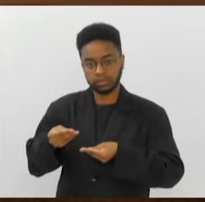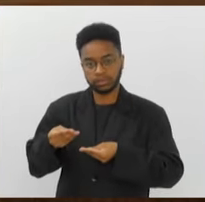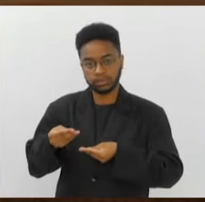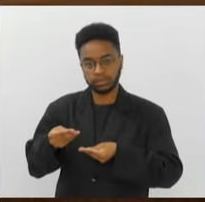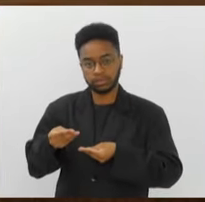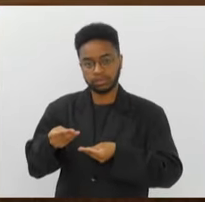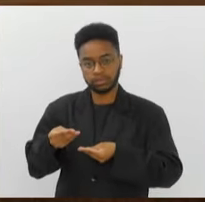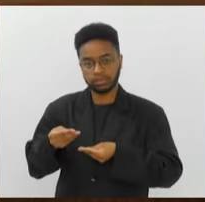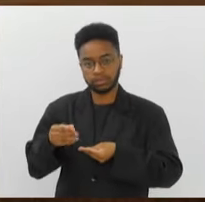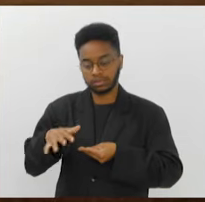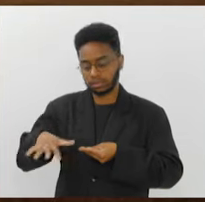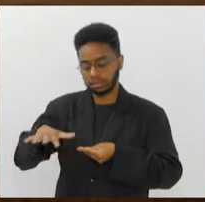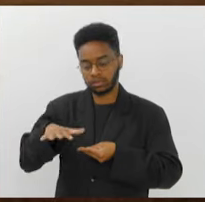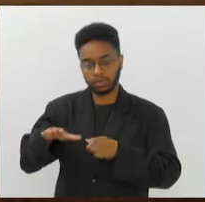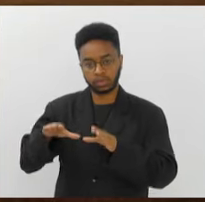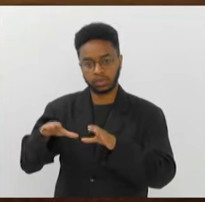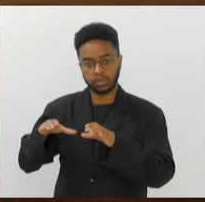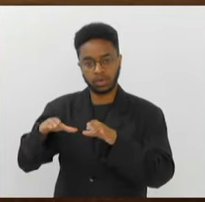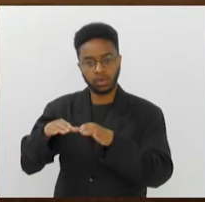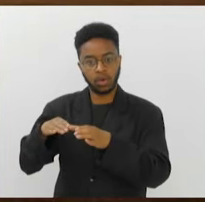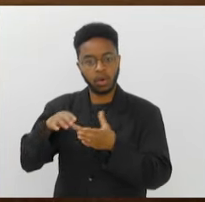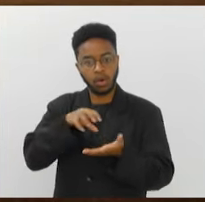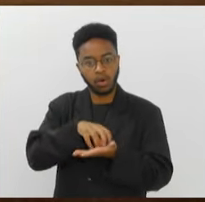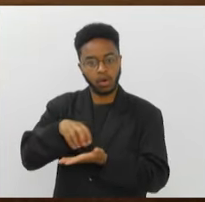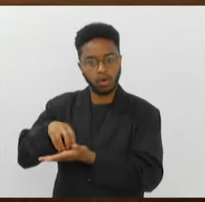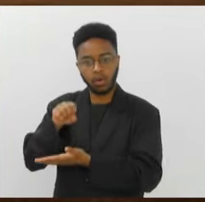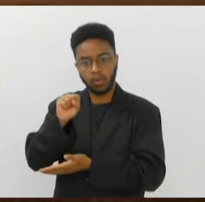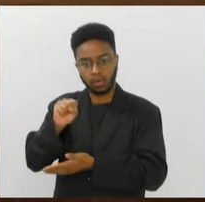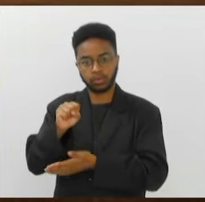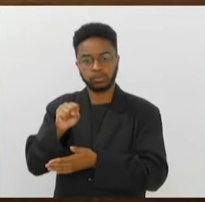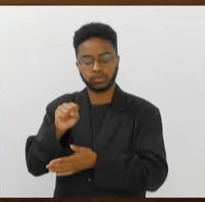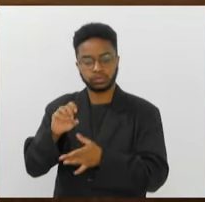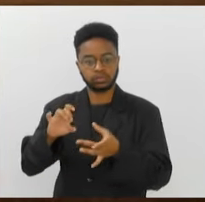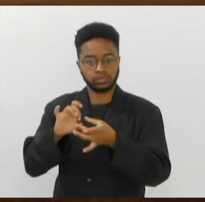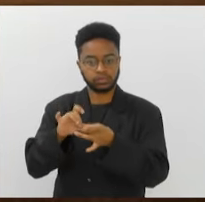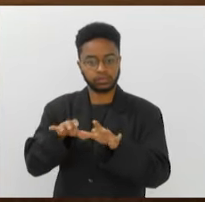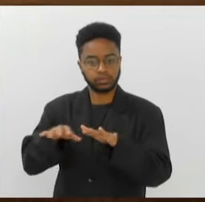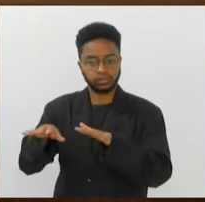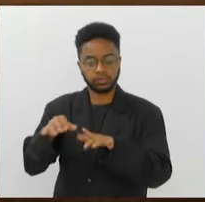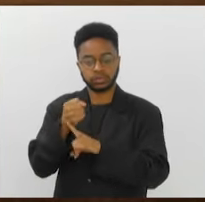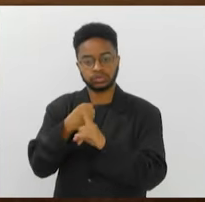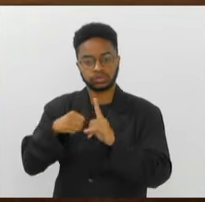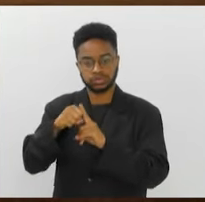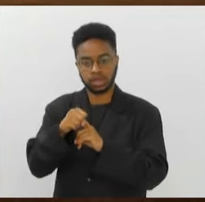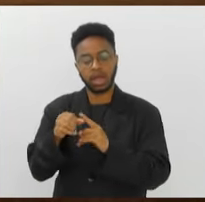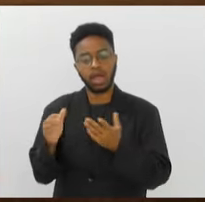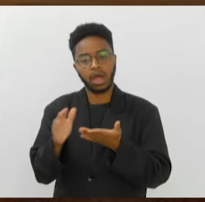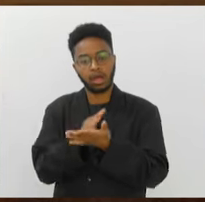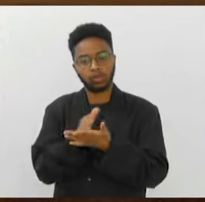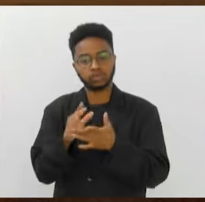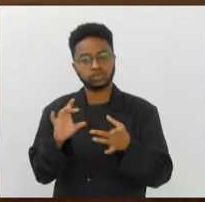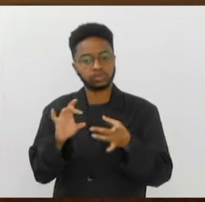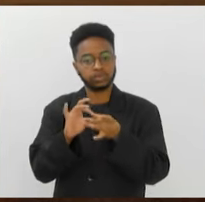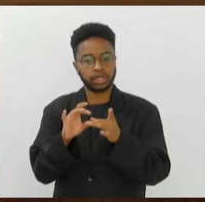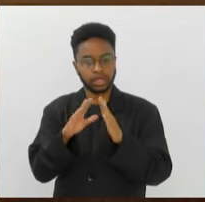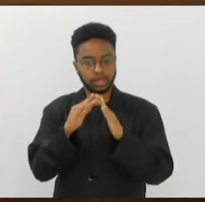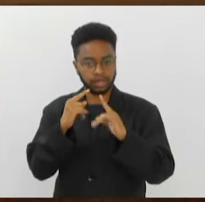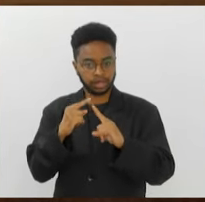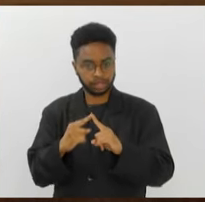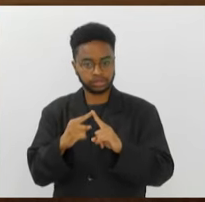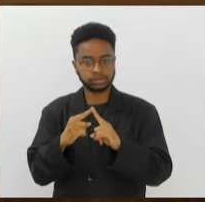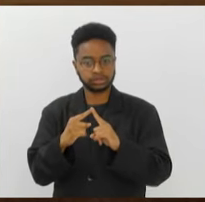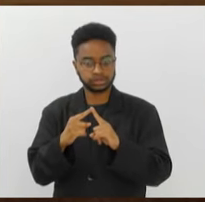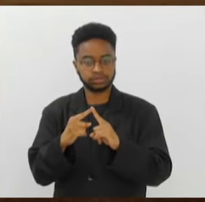por 8 entidades do movimento social, muitas da Zona Oeste, muitas ligadas à